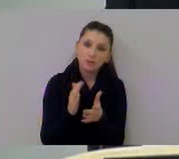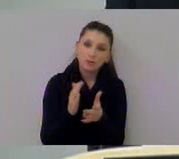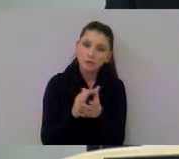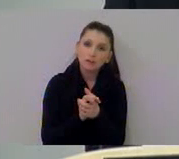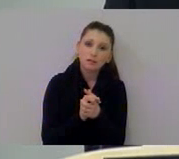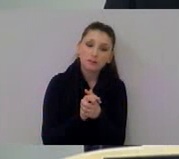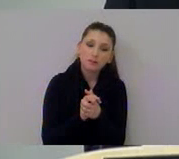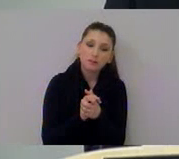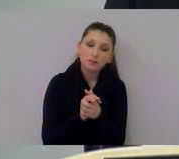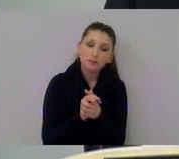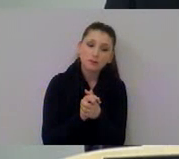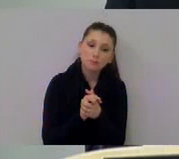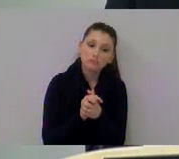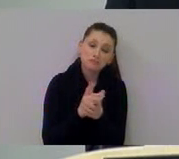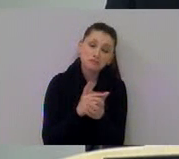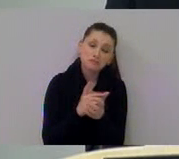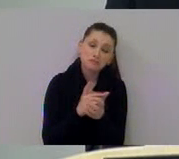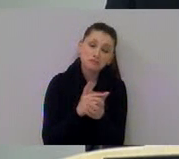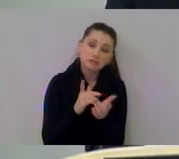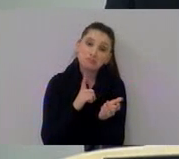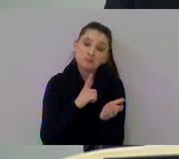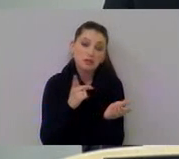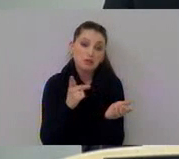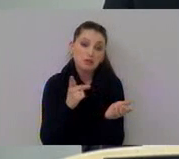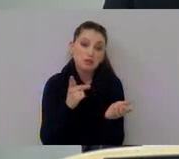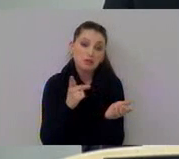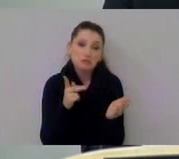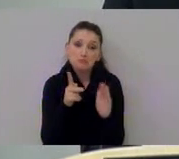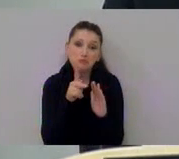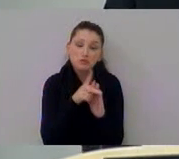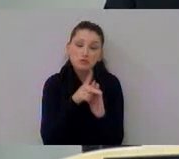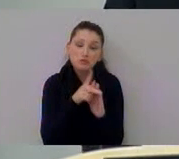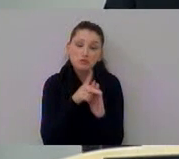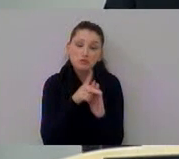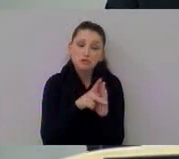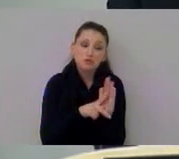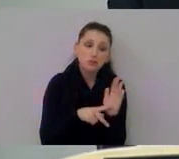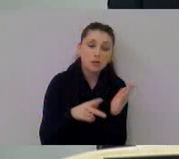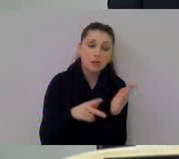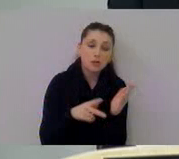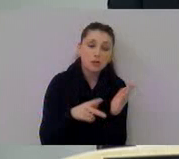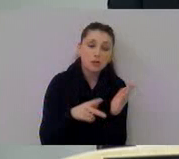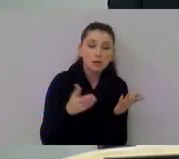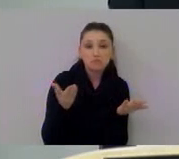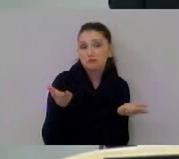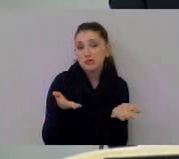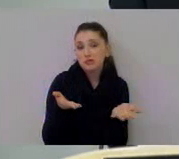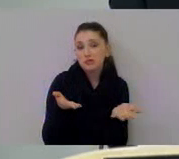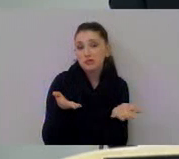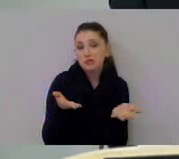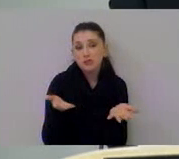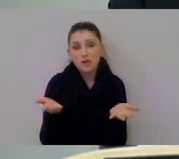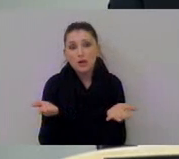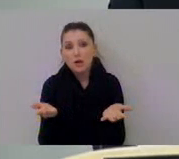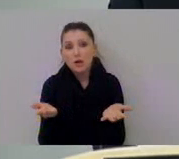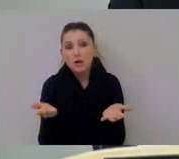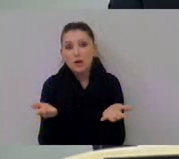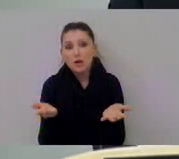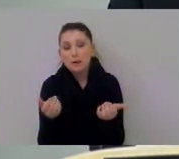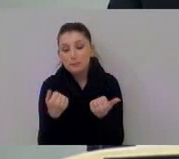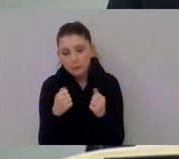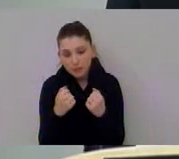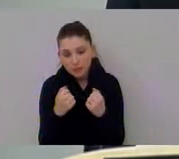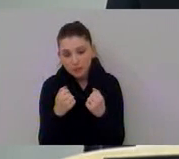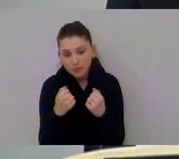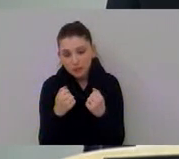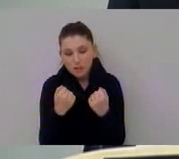projeto encaminhado e contemplando aquela